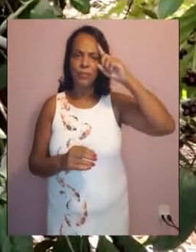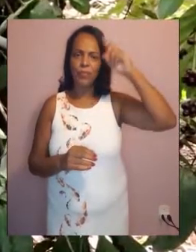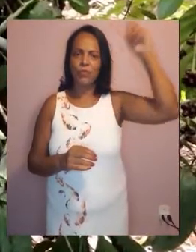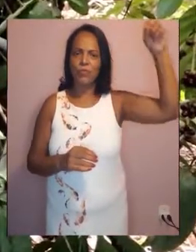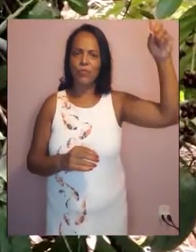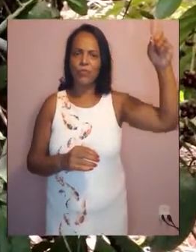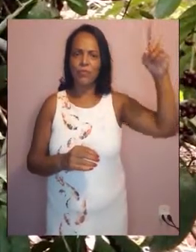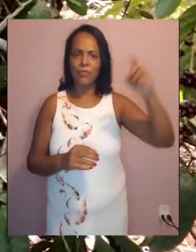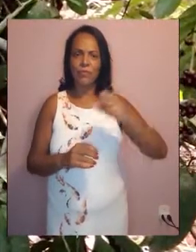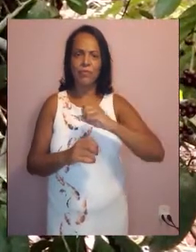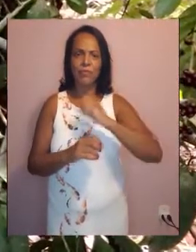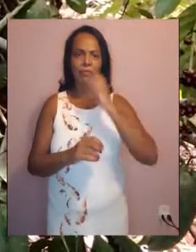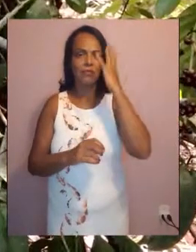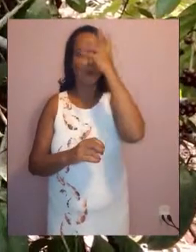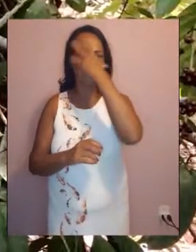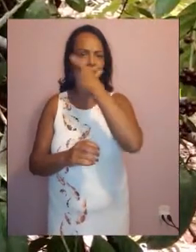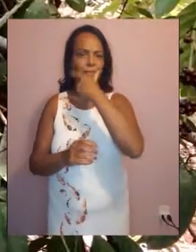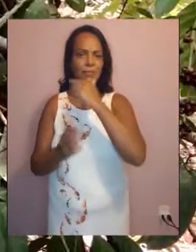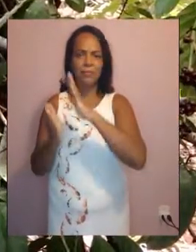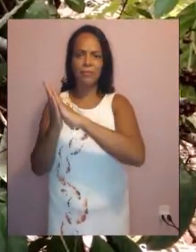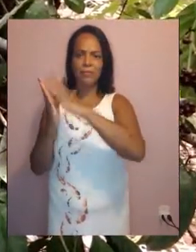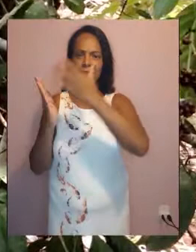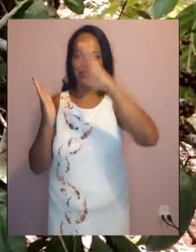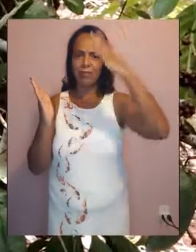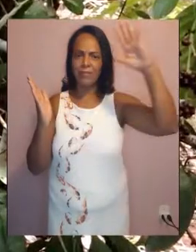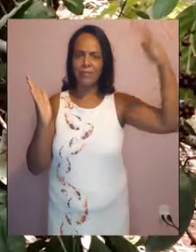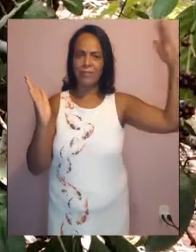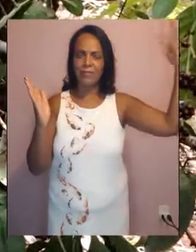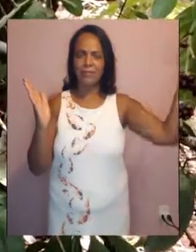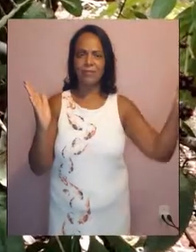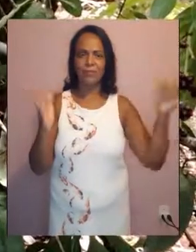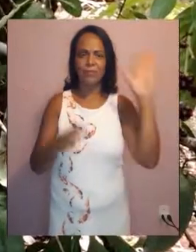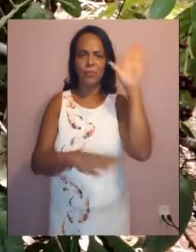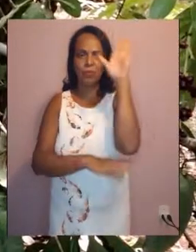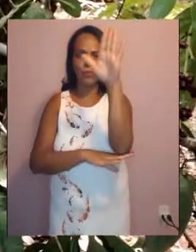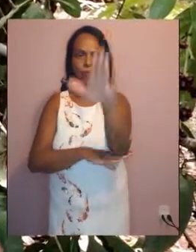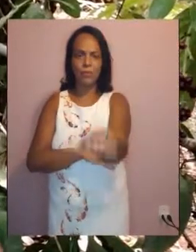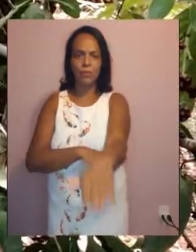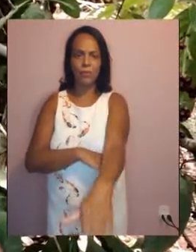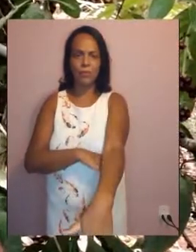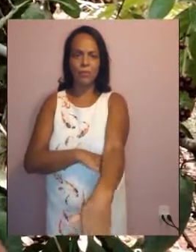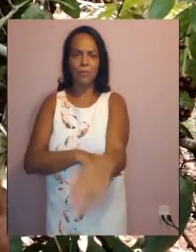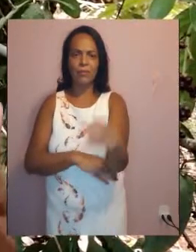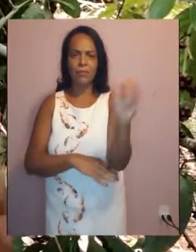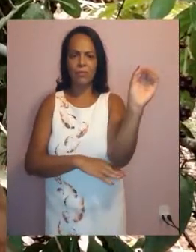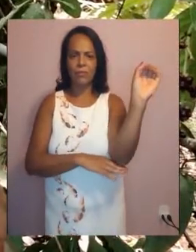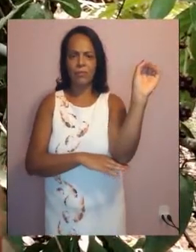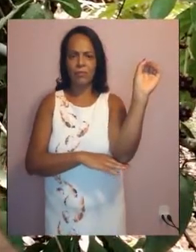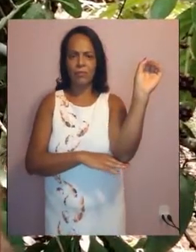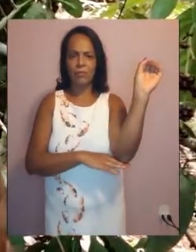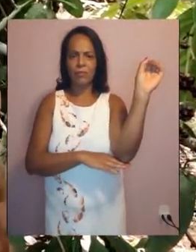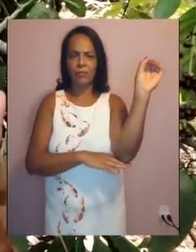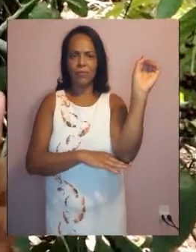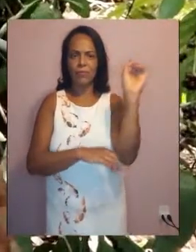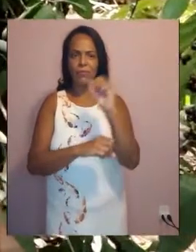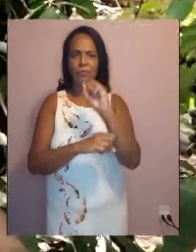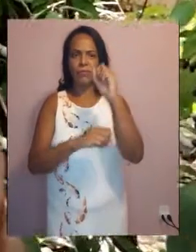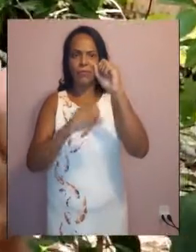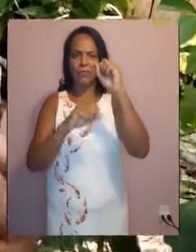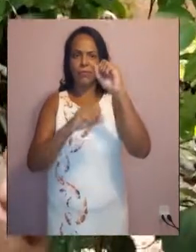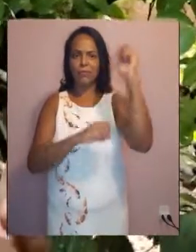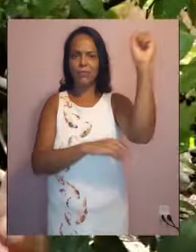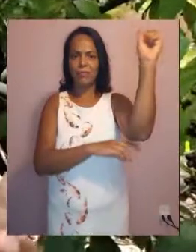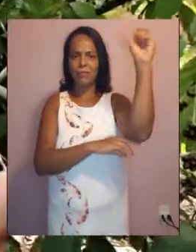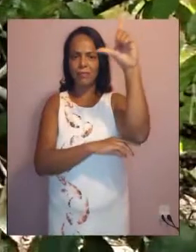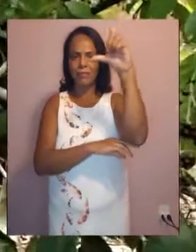resplandecente, uma tarde ensolarada e com o chegar da noite,